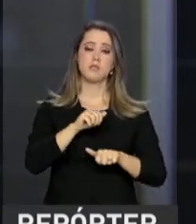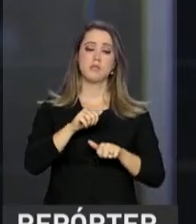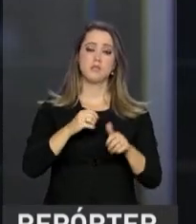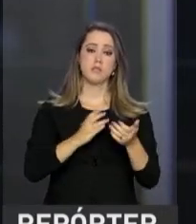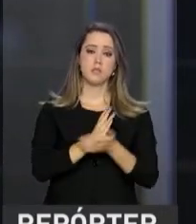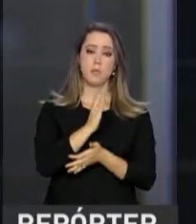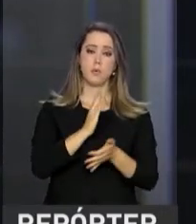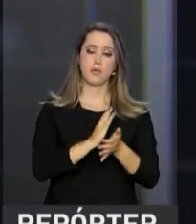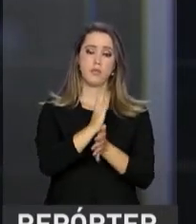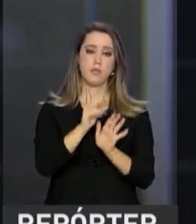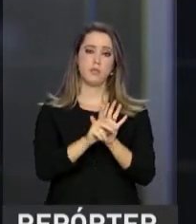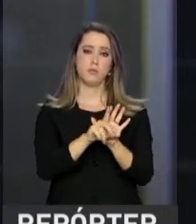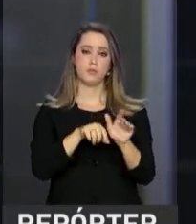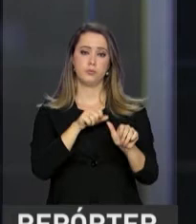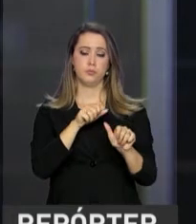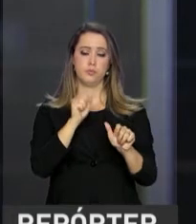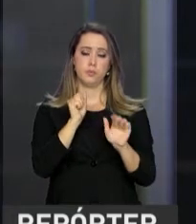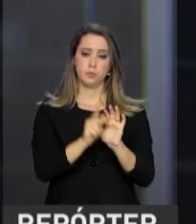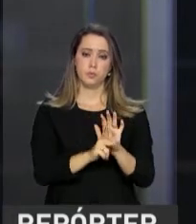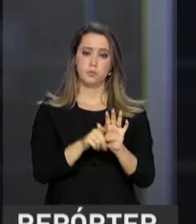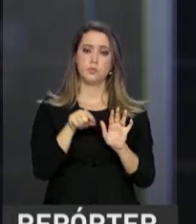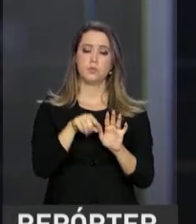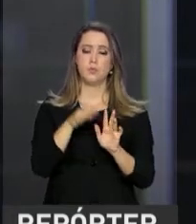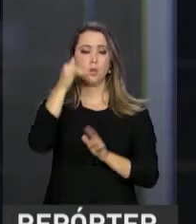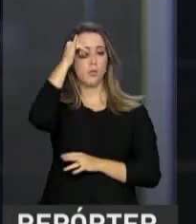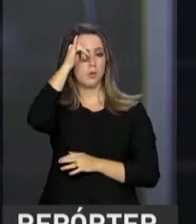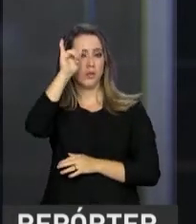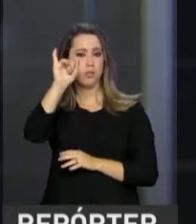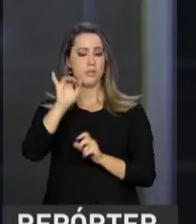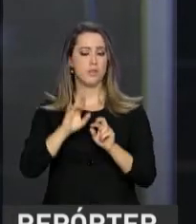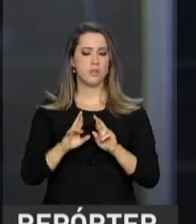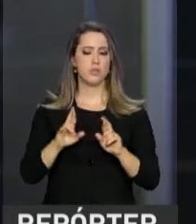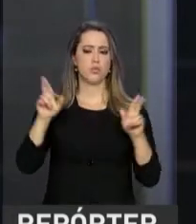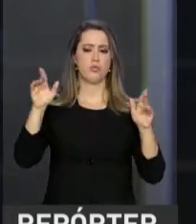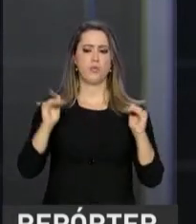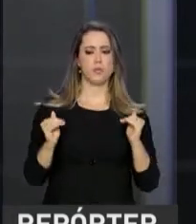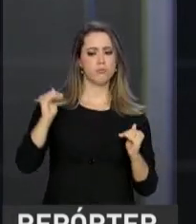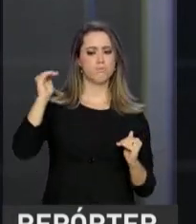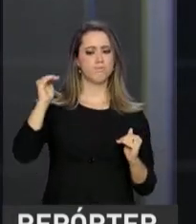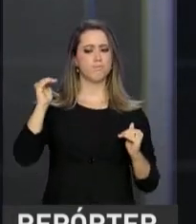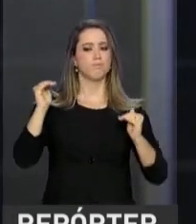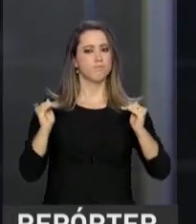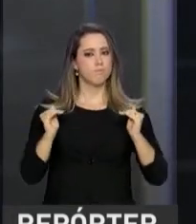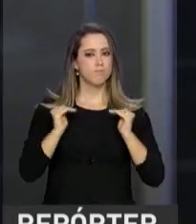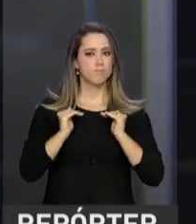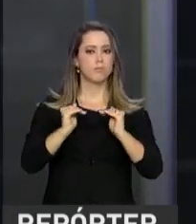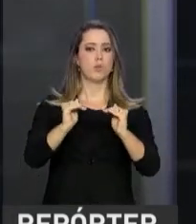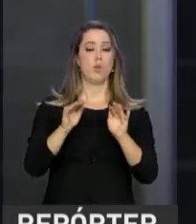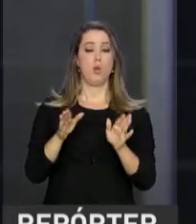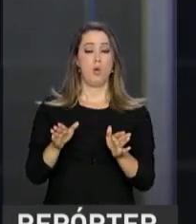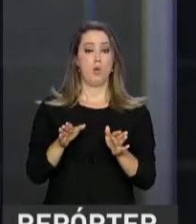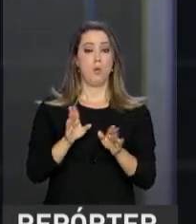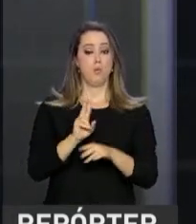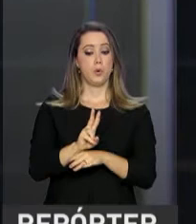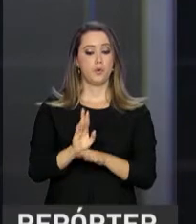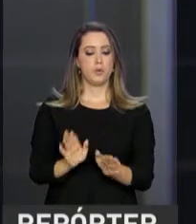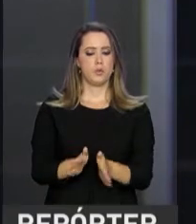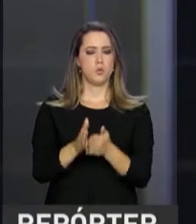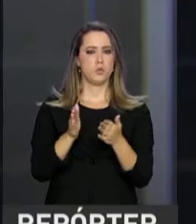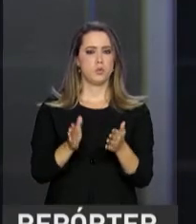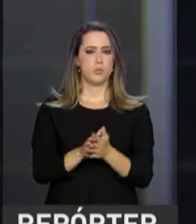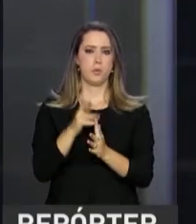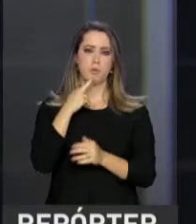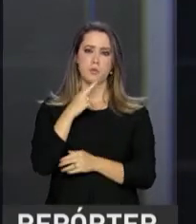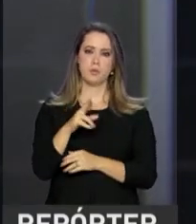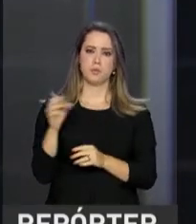do brasil a reforma combate desigualdades protege os mais pobres responde à nova realidade